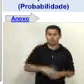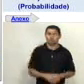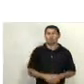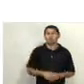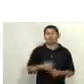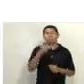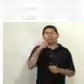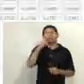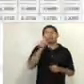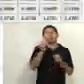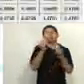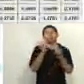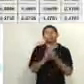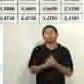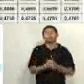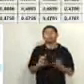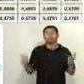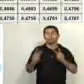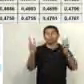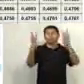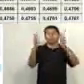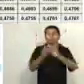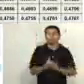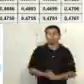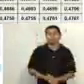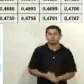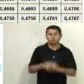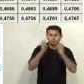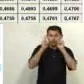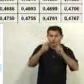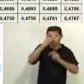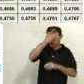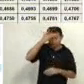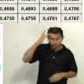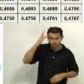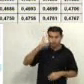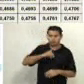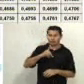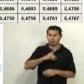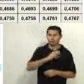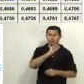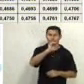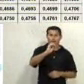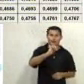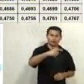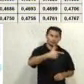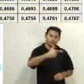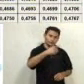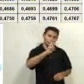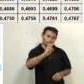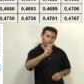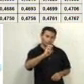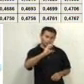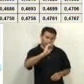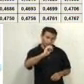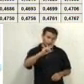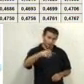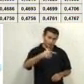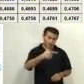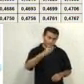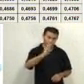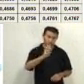tá? Vamos ver como que esse valor aqui. Olha lá, pessoal. Então eu tenho 0,25,